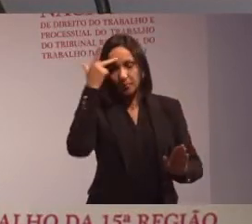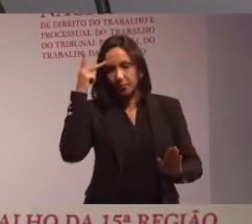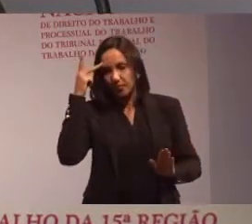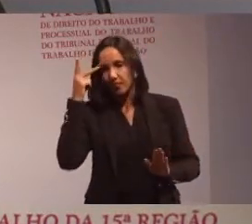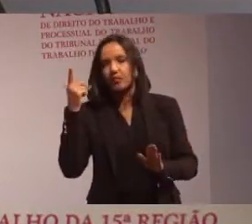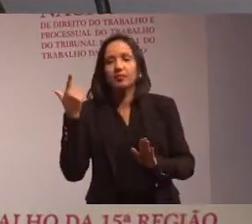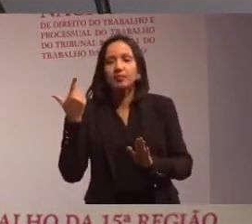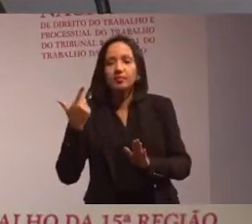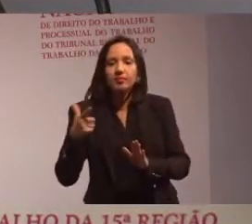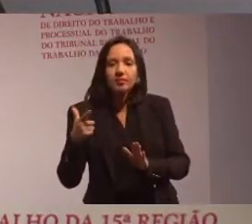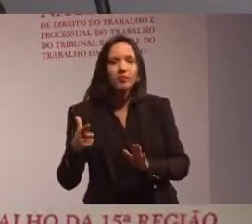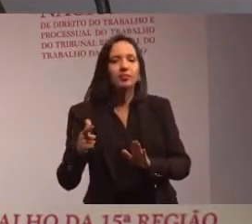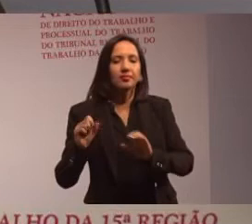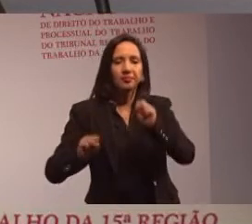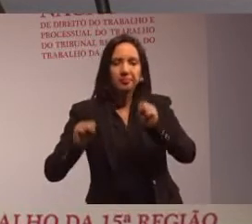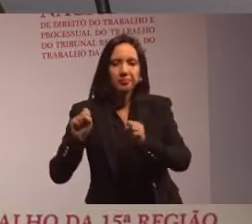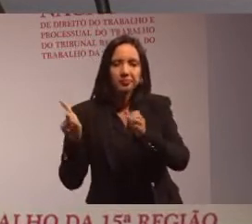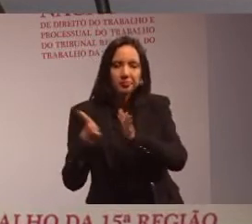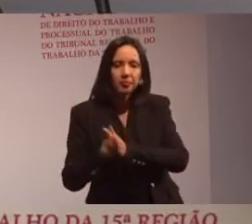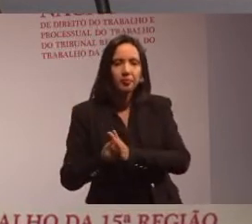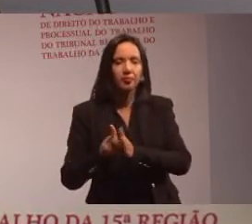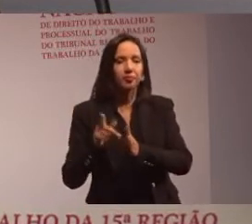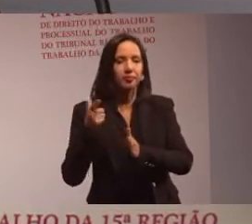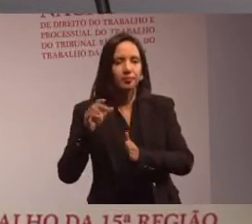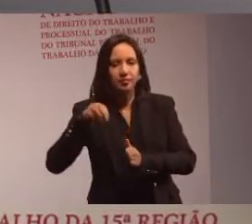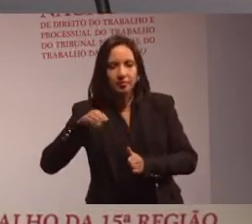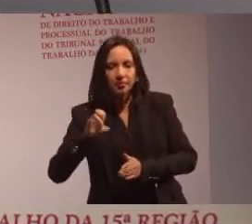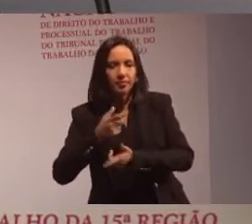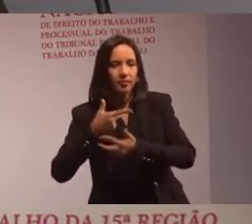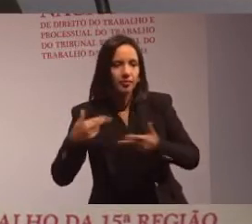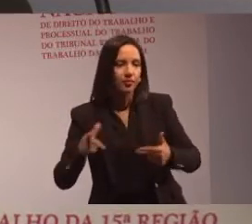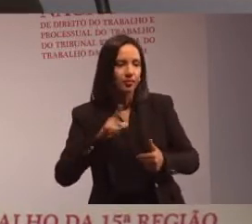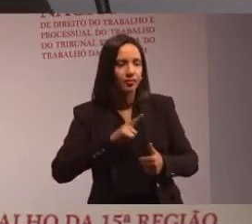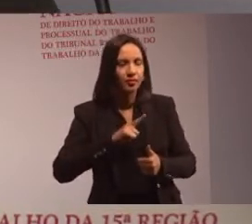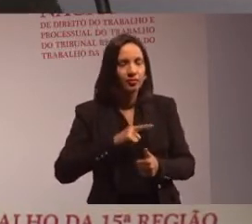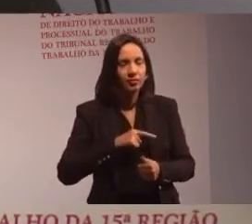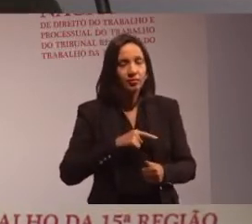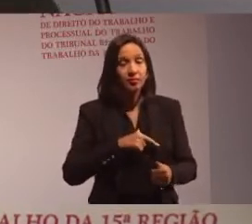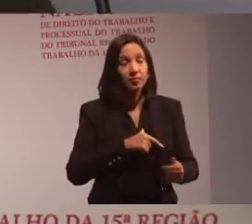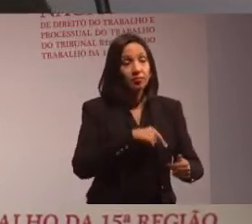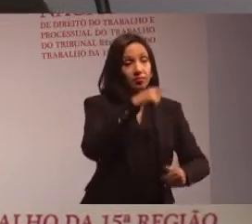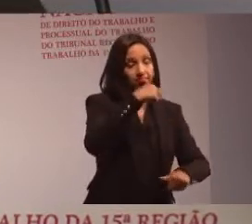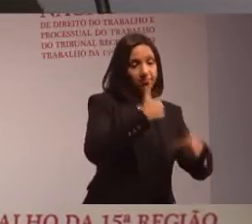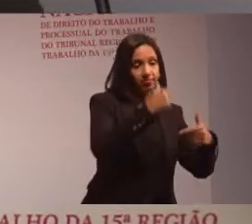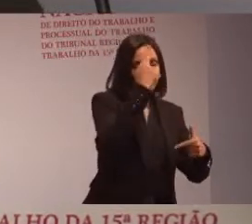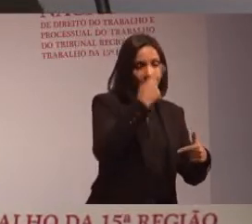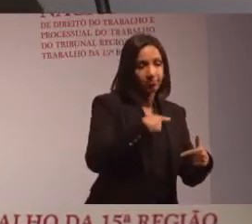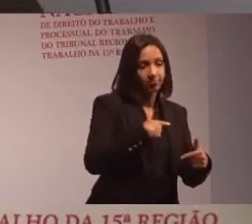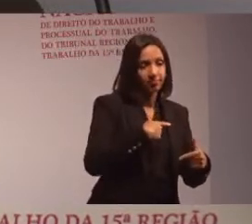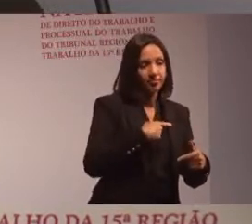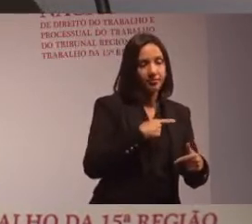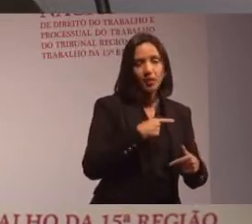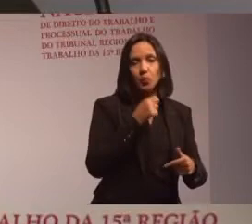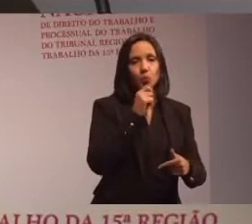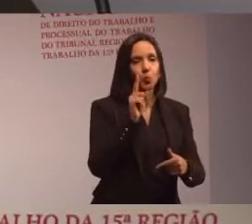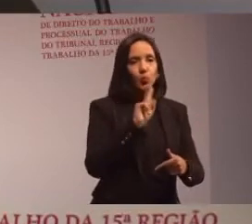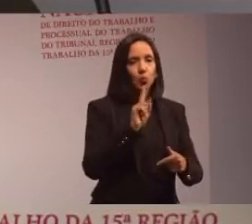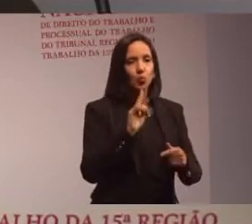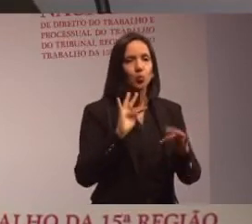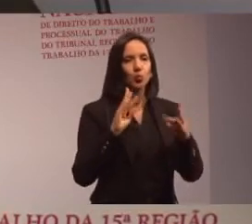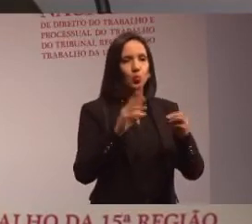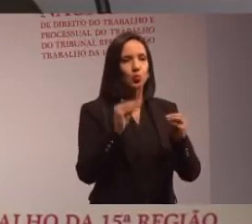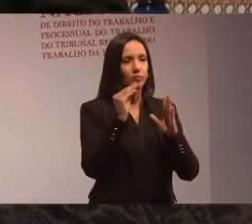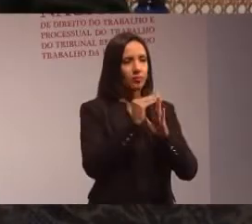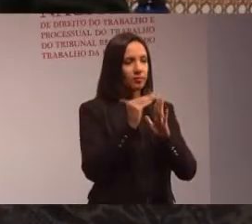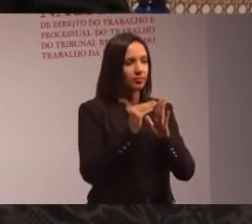mas essa formalização, por exemplo, no trabalho por conta própria, como nós já vimos, não traz necessariamente todas as medidas de